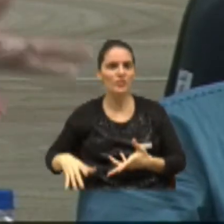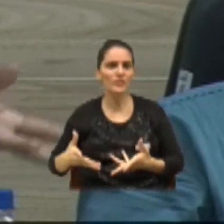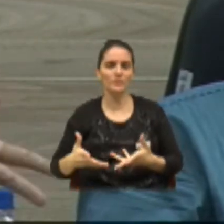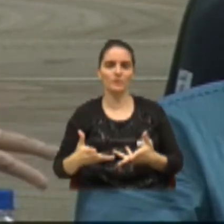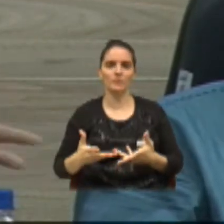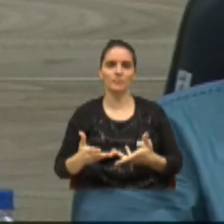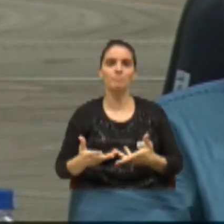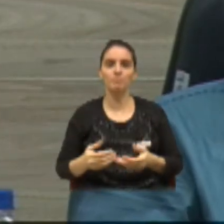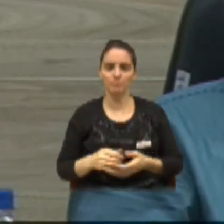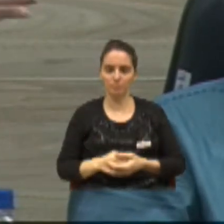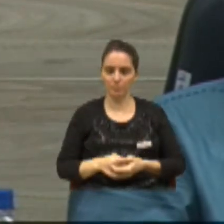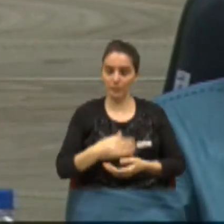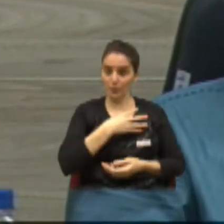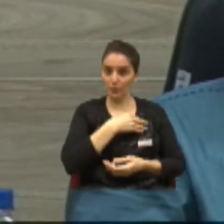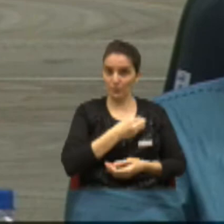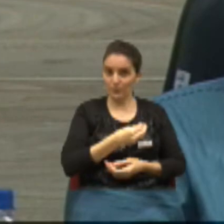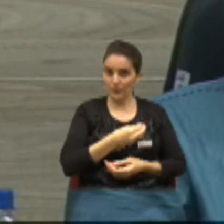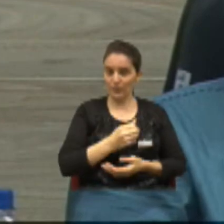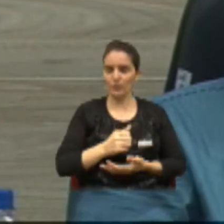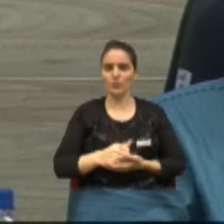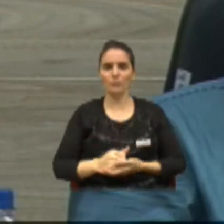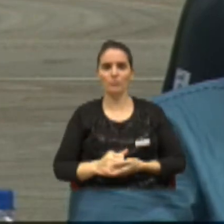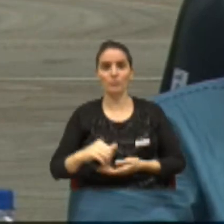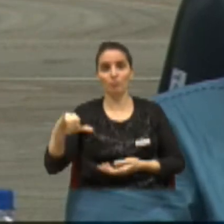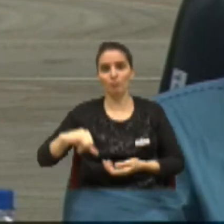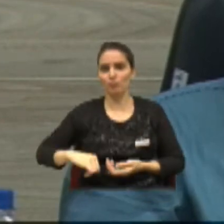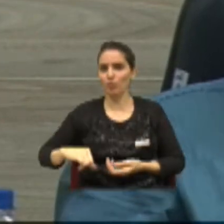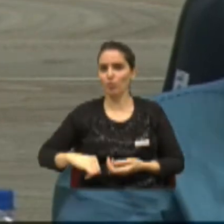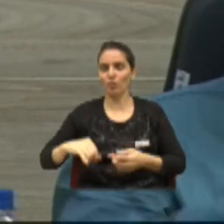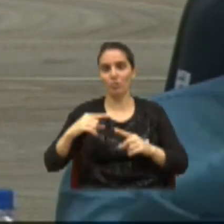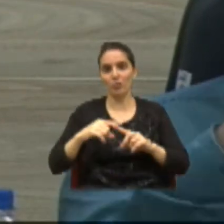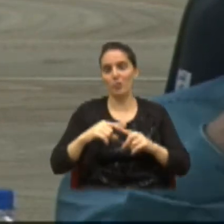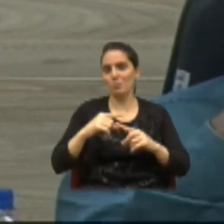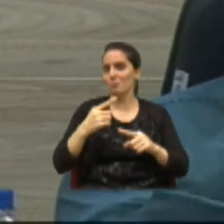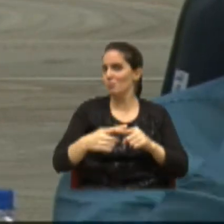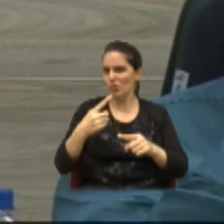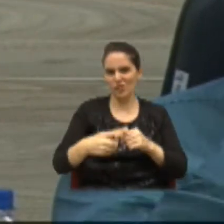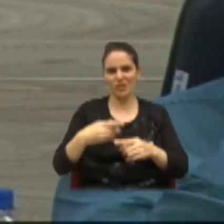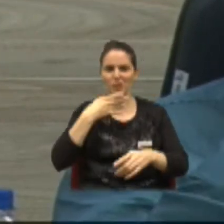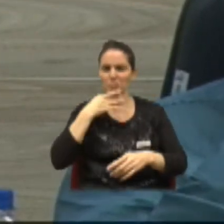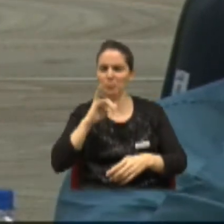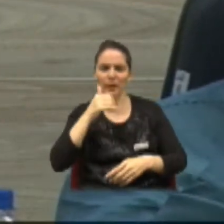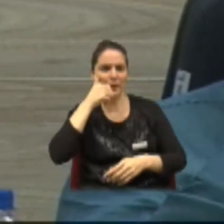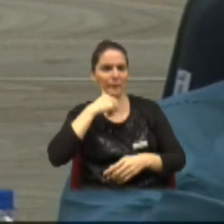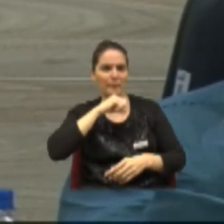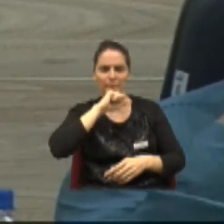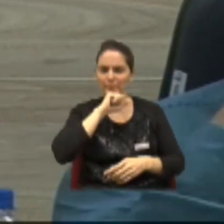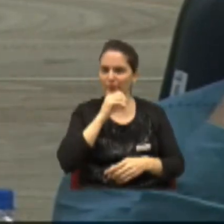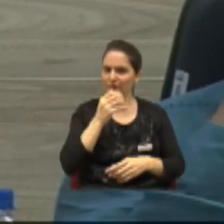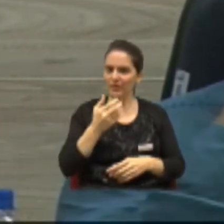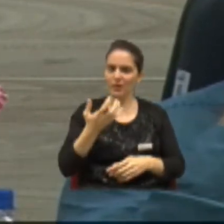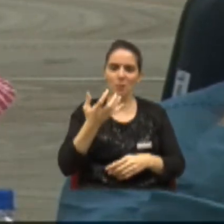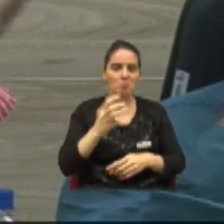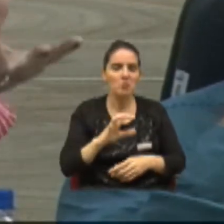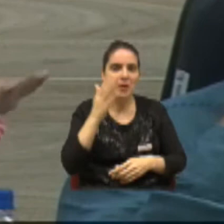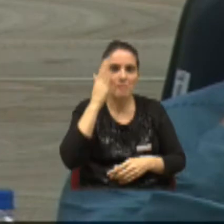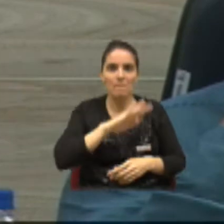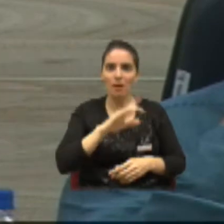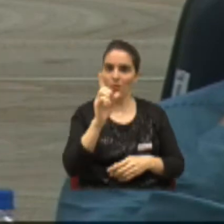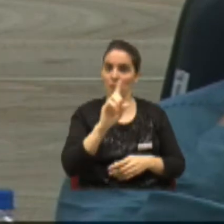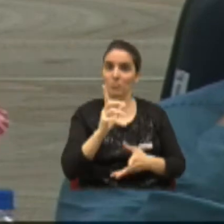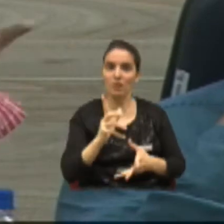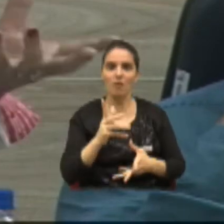importantes ao seu filho. Porque até que se prove contrário, nem o pai, nem a mãe, ele quer fazer mal ao seu filho. Mas quando eles se